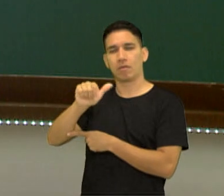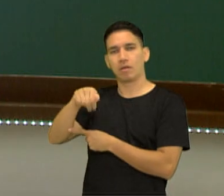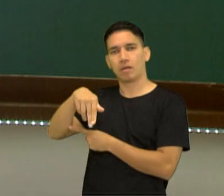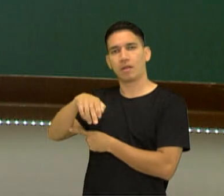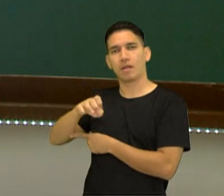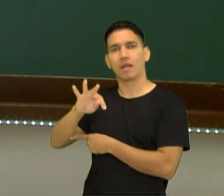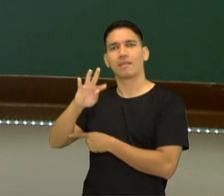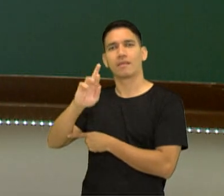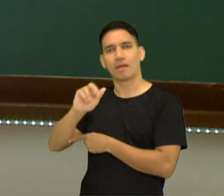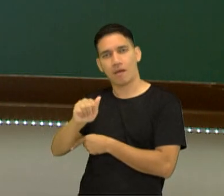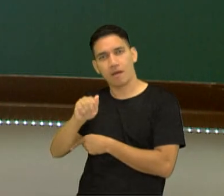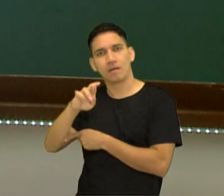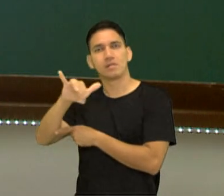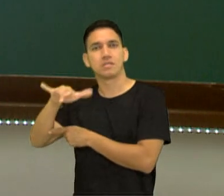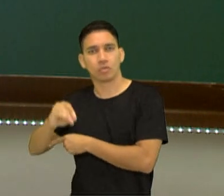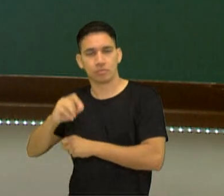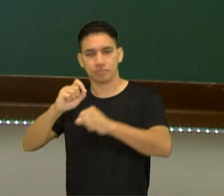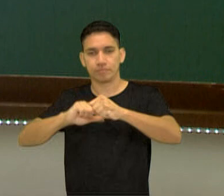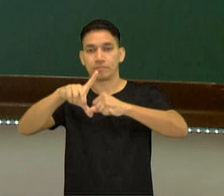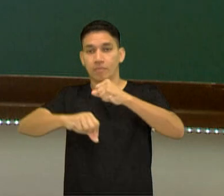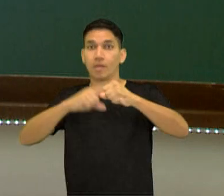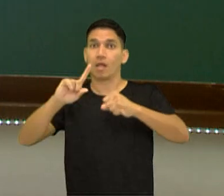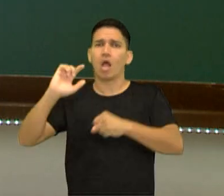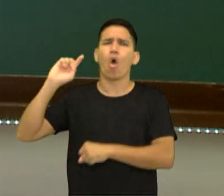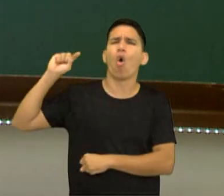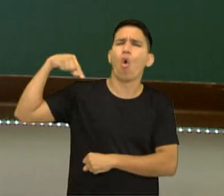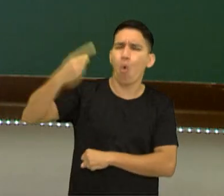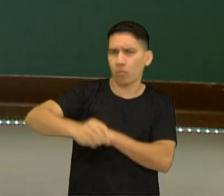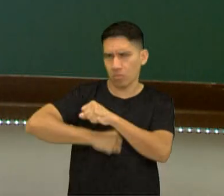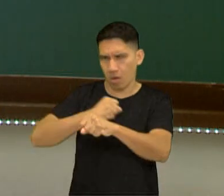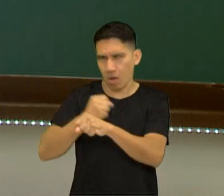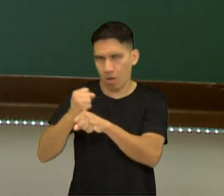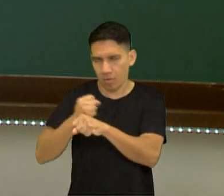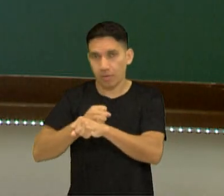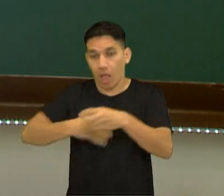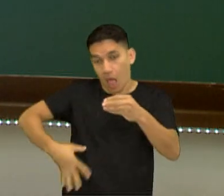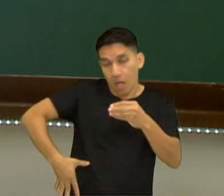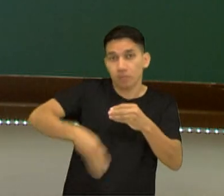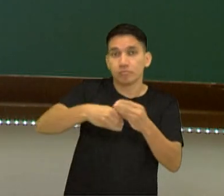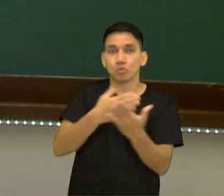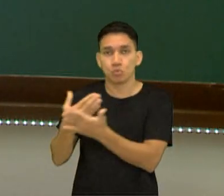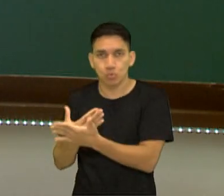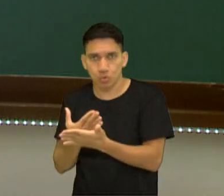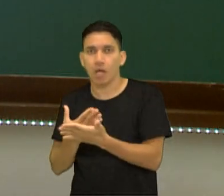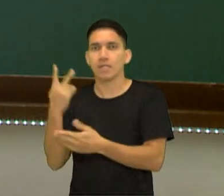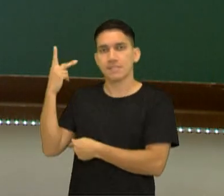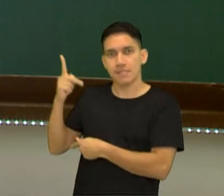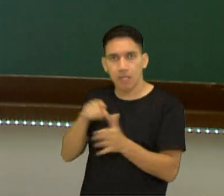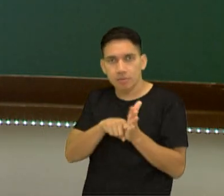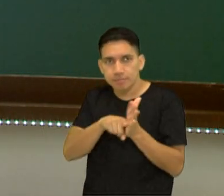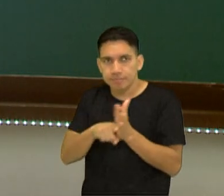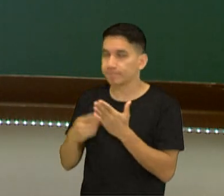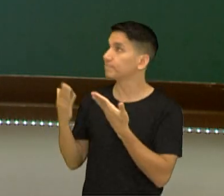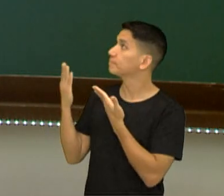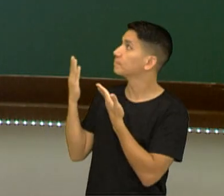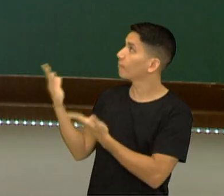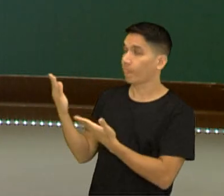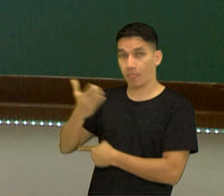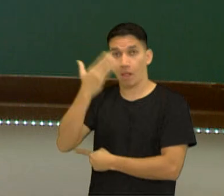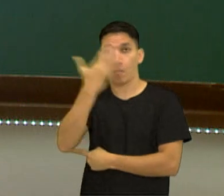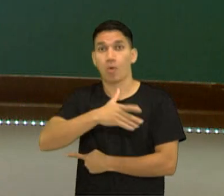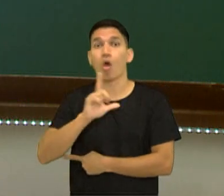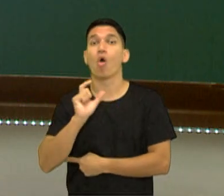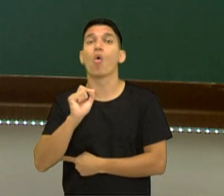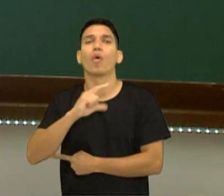dele, o Chadwick descobriu a existência dos nêutrons e aí corroborou com a história do Rutherford aqui, com o fato de a gente ter